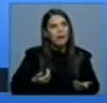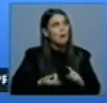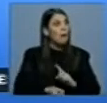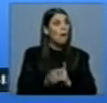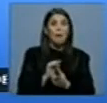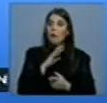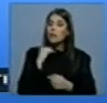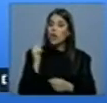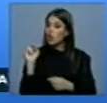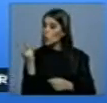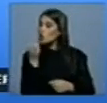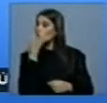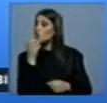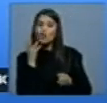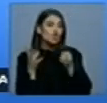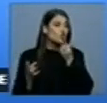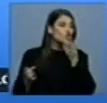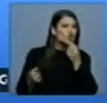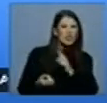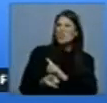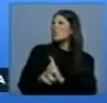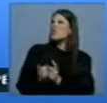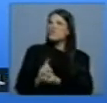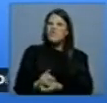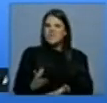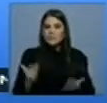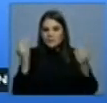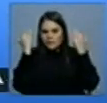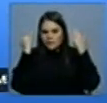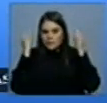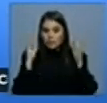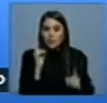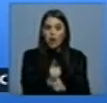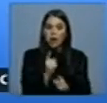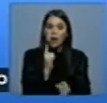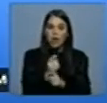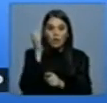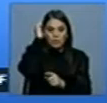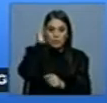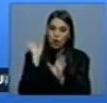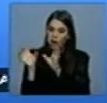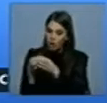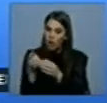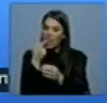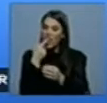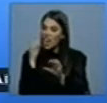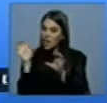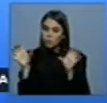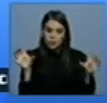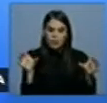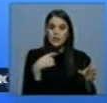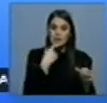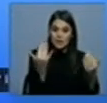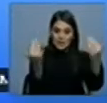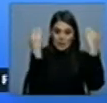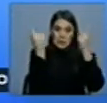aqui duas teorias que são completamente antagónicas, com dados, precisamente os mesmos corpos de asteroides, pedaços de asteroides, que dizem